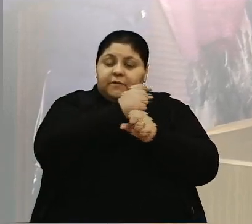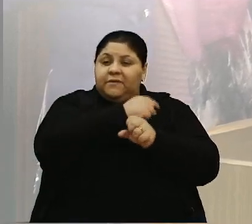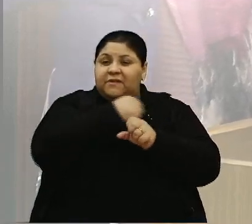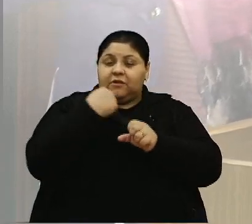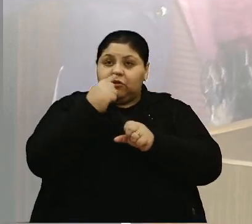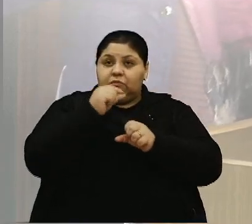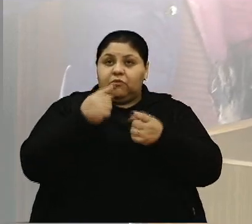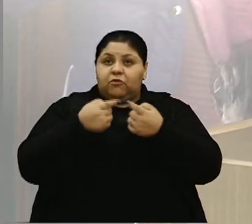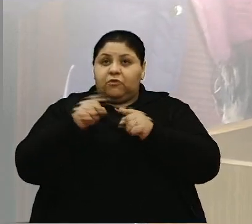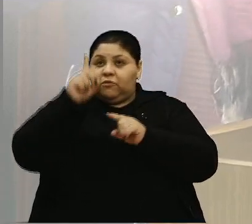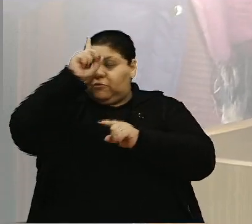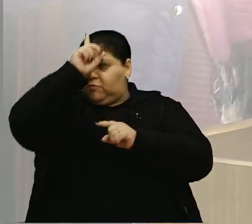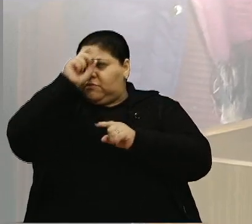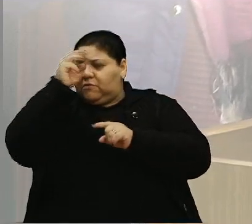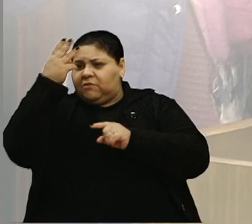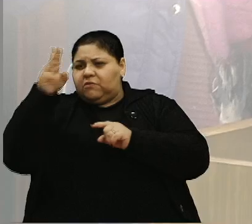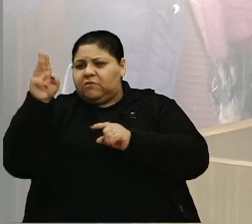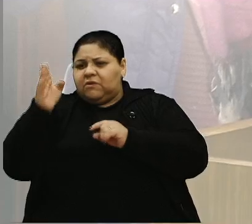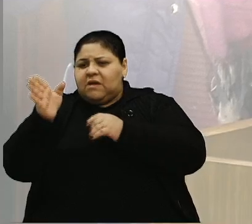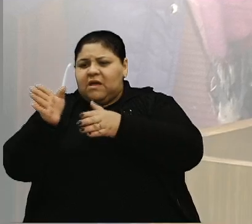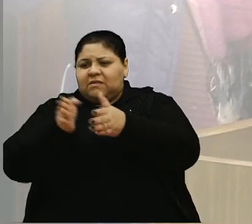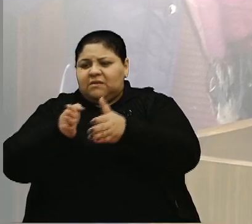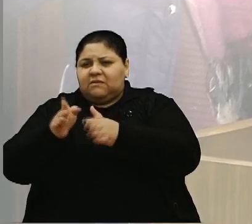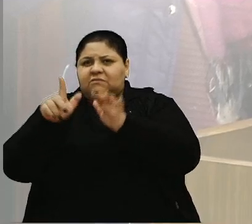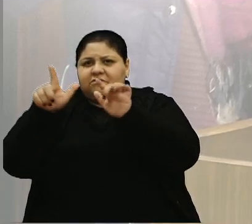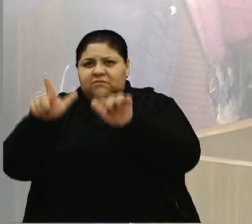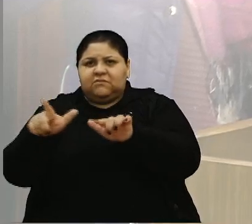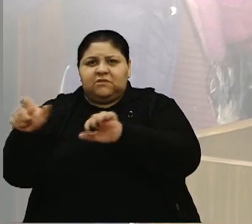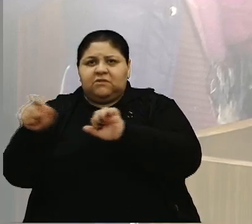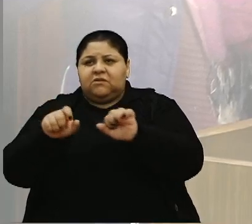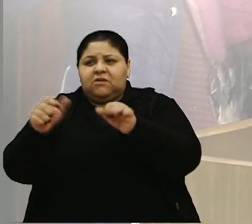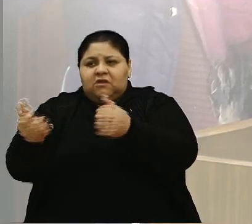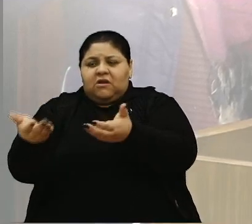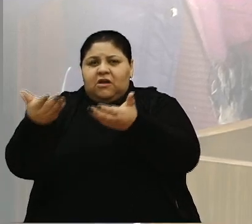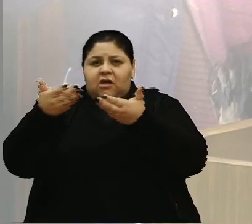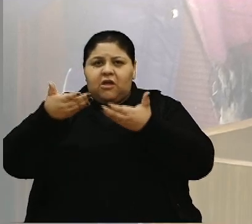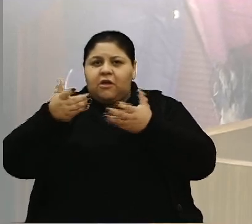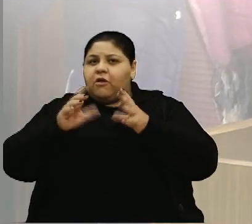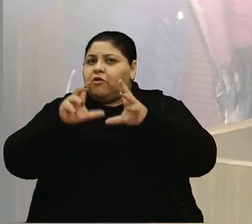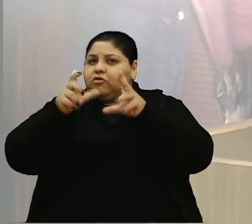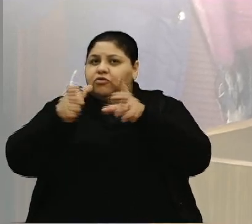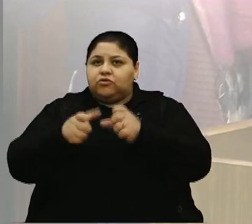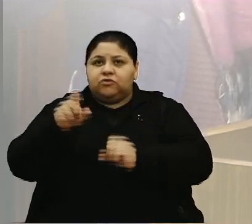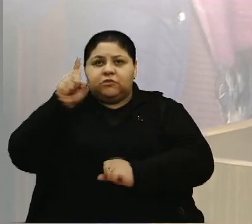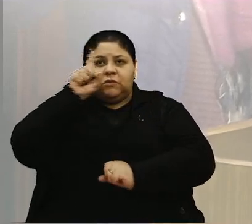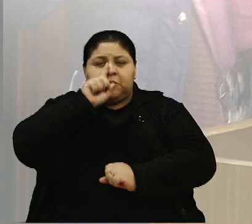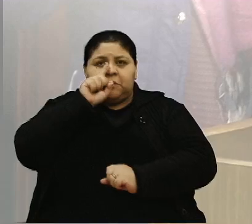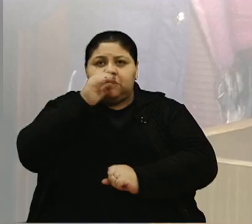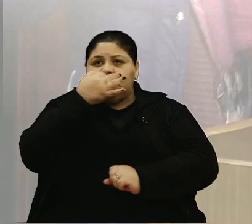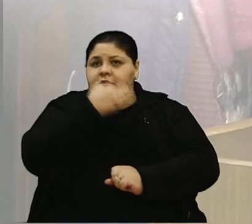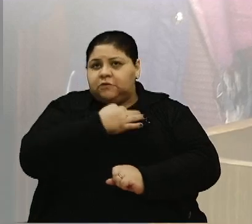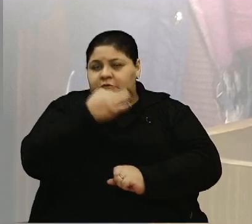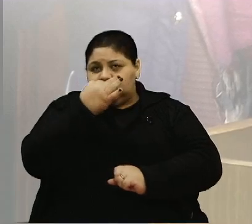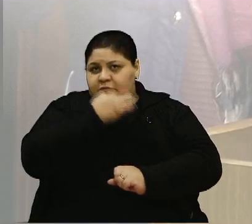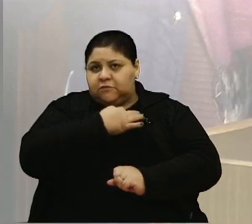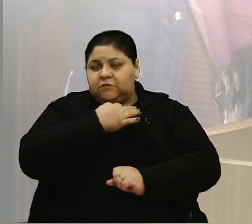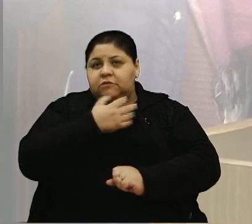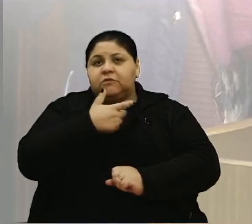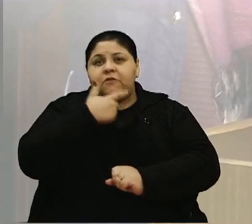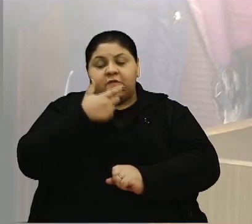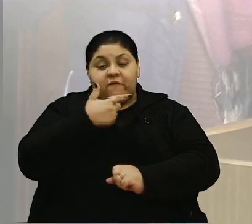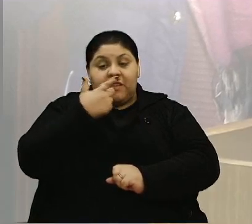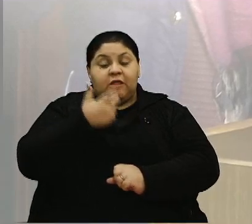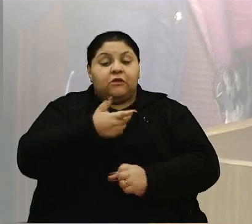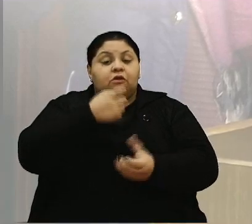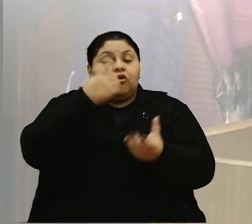o Hospital Virvi adaptou a área e vai poder receber todas as nossas mães caxienses, né, reafirmando o nosso